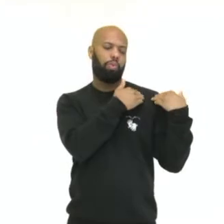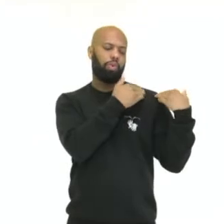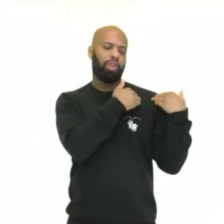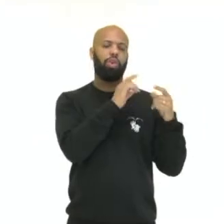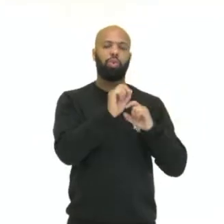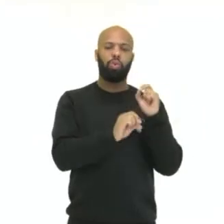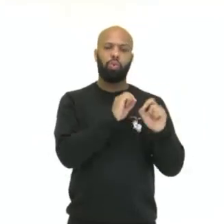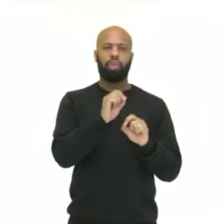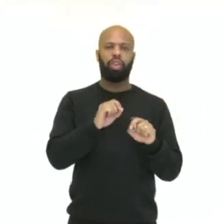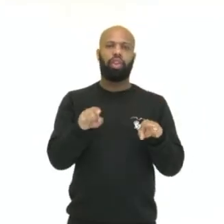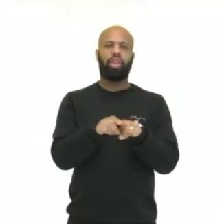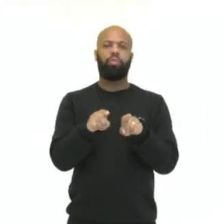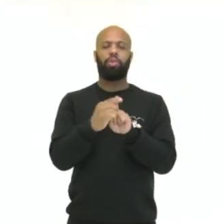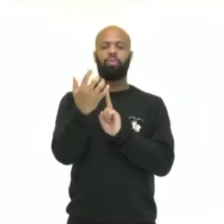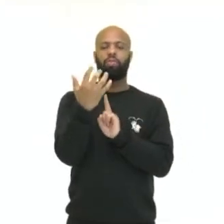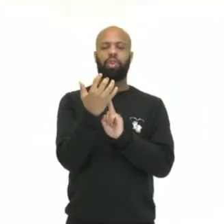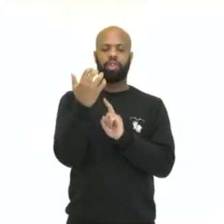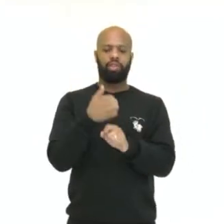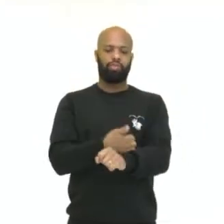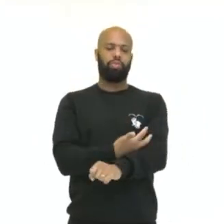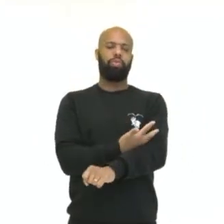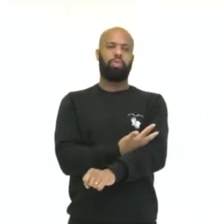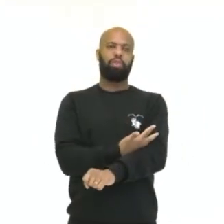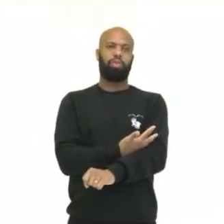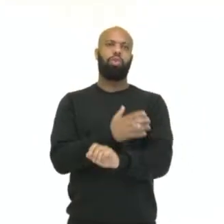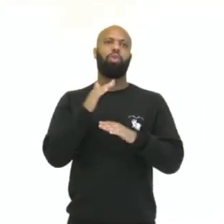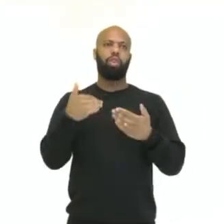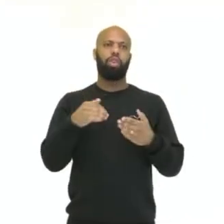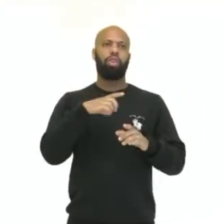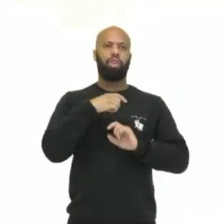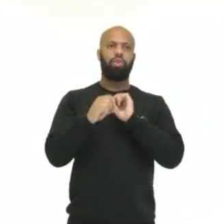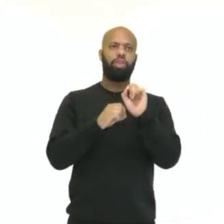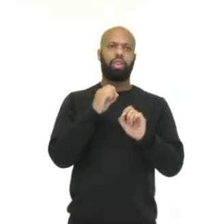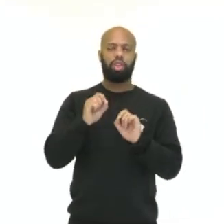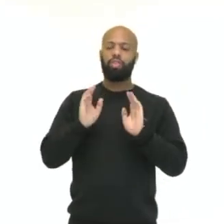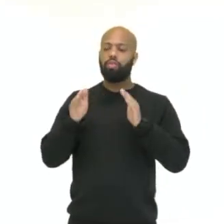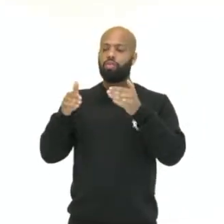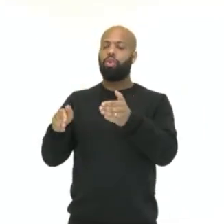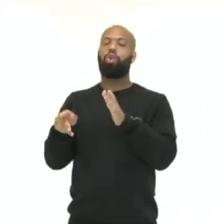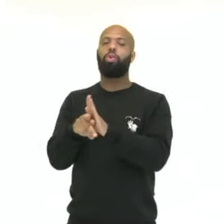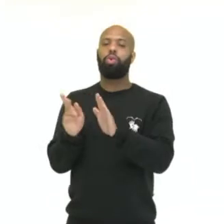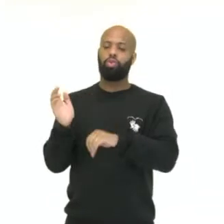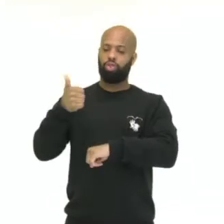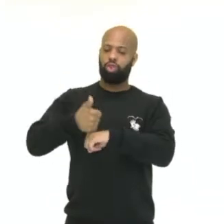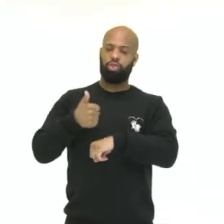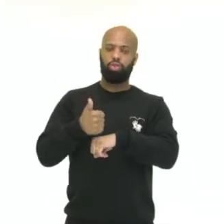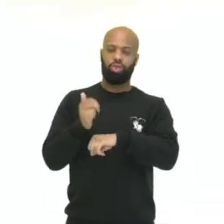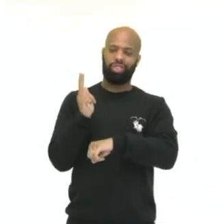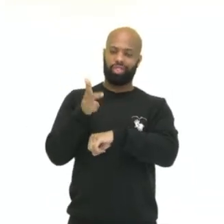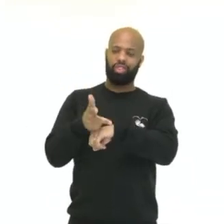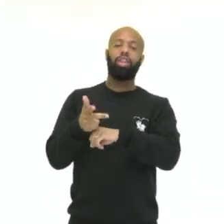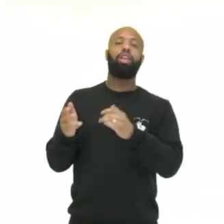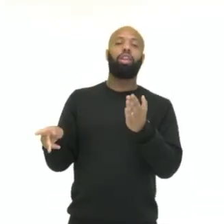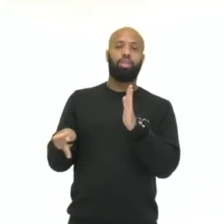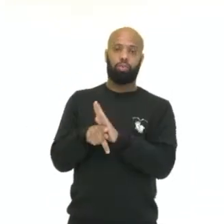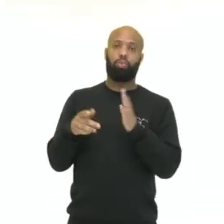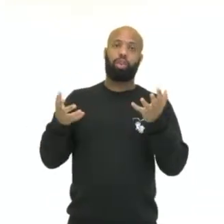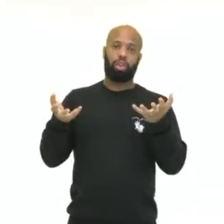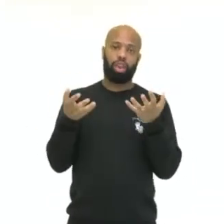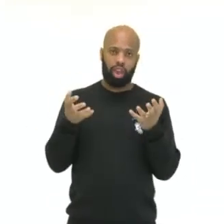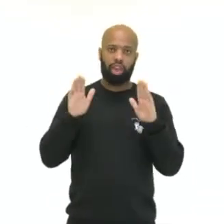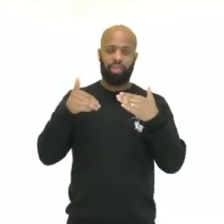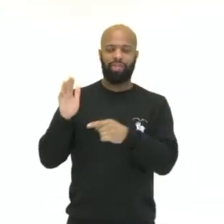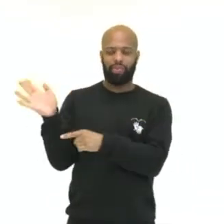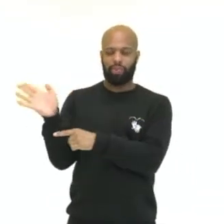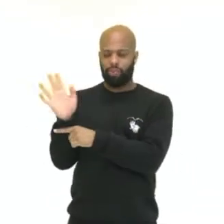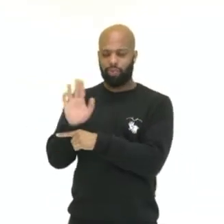nossas emoções, direcionando-as para aquilo que o sonoplasta e o diretor buscam. No cinema, a